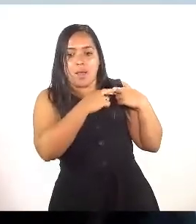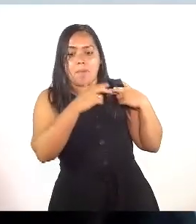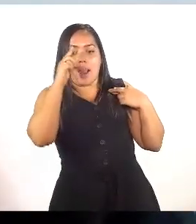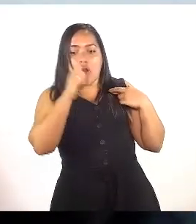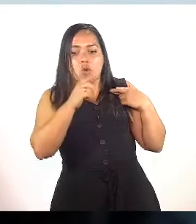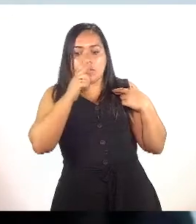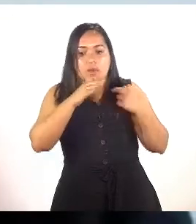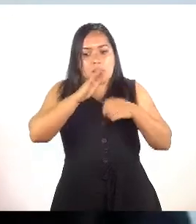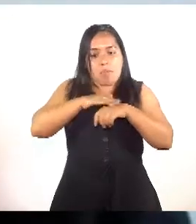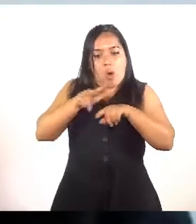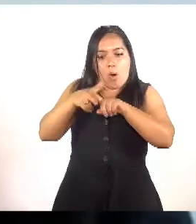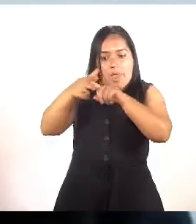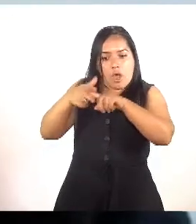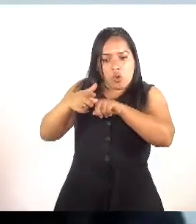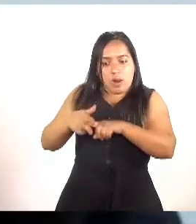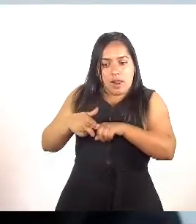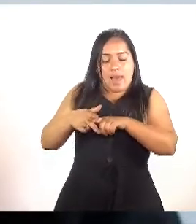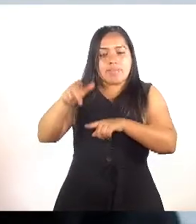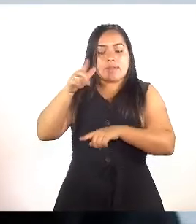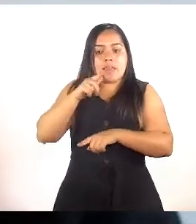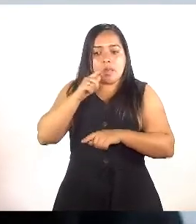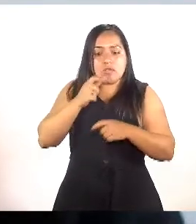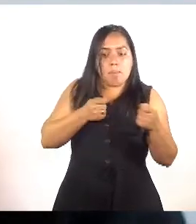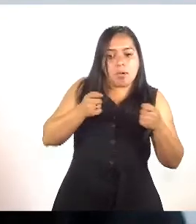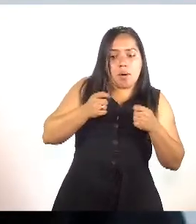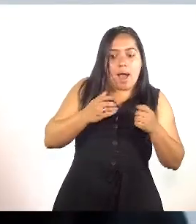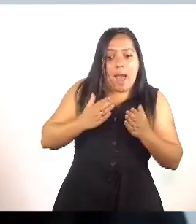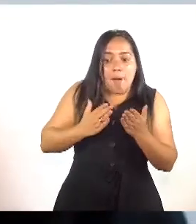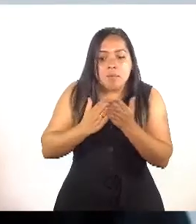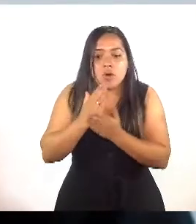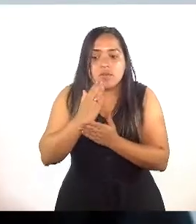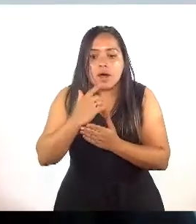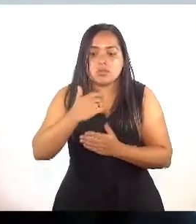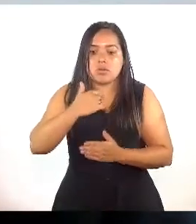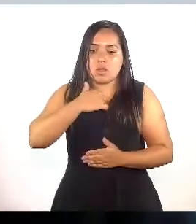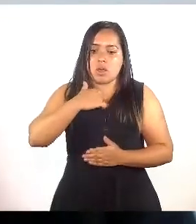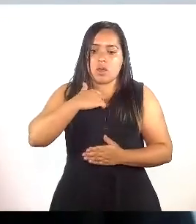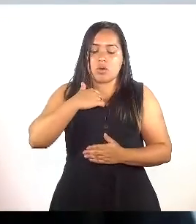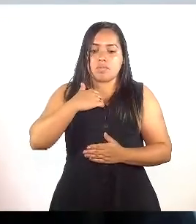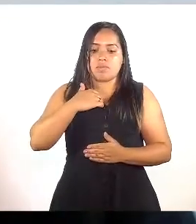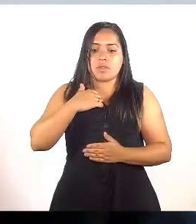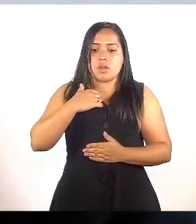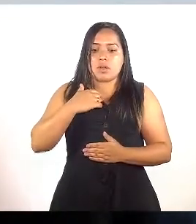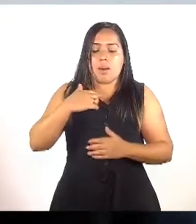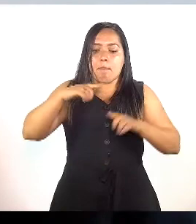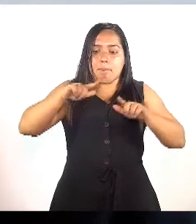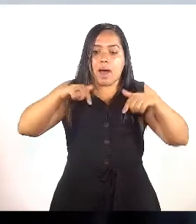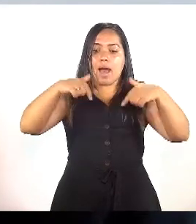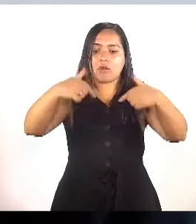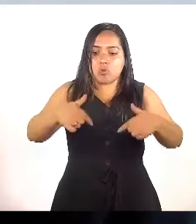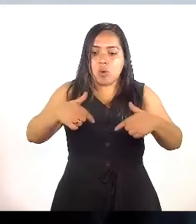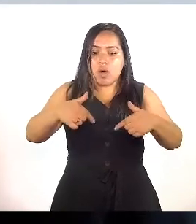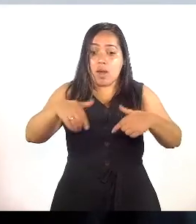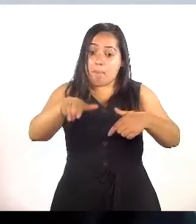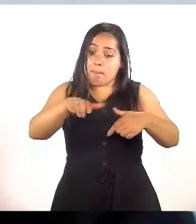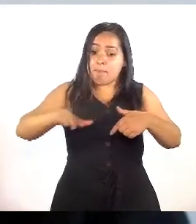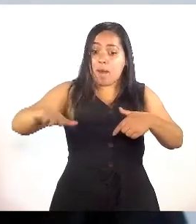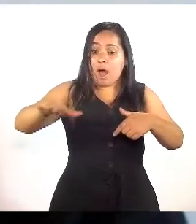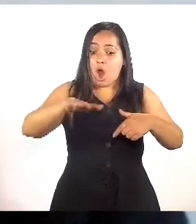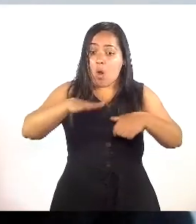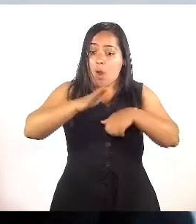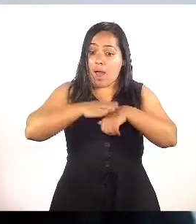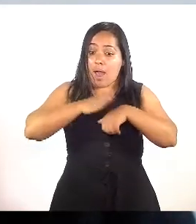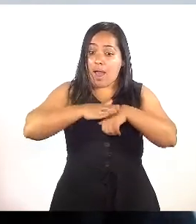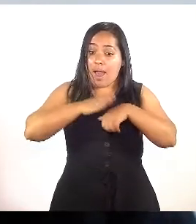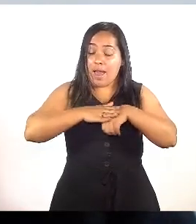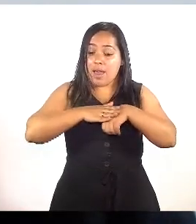regulador, quer dizer, tendo êxito, sendo aprovado por vocês, eu estarei daqui a um tempo atuando como regulador da área e tendo que